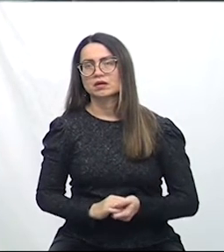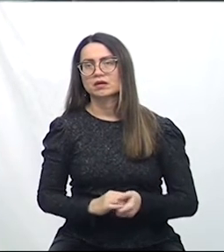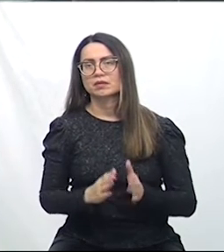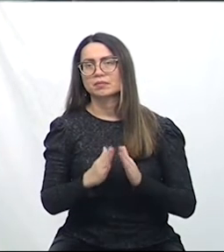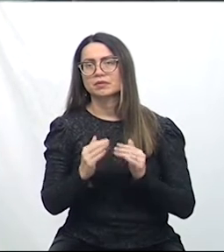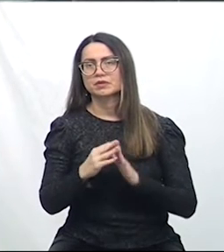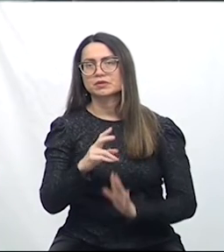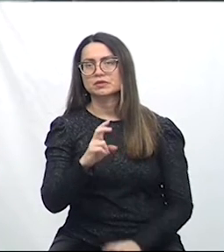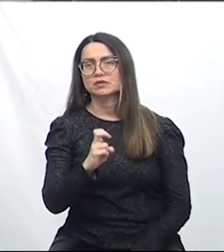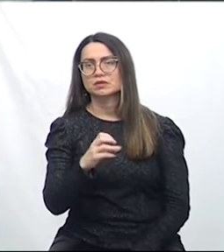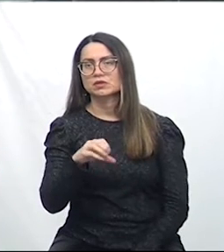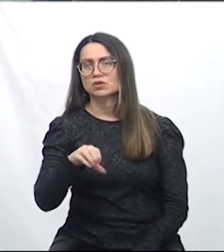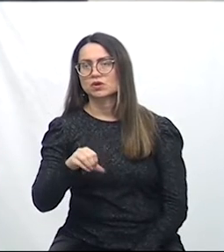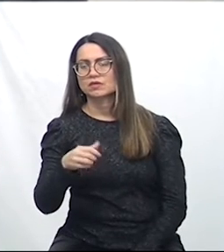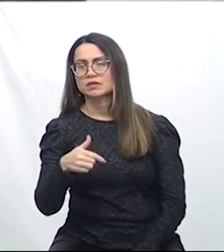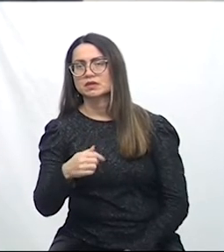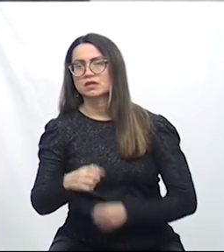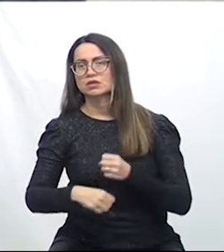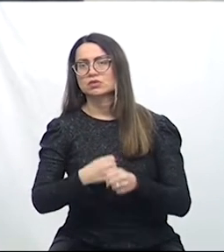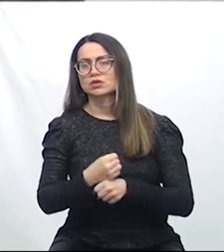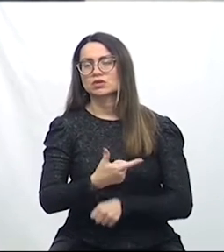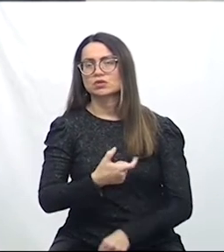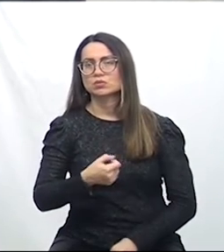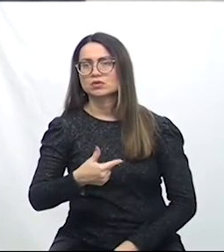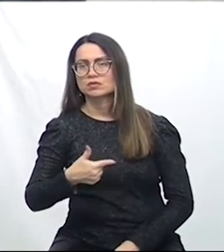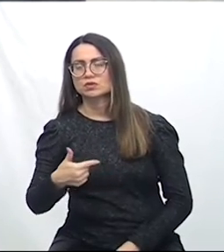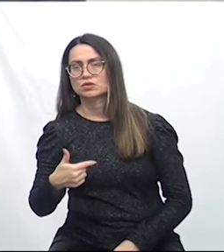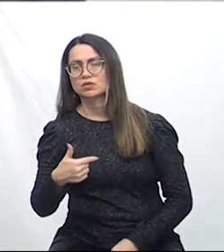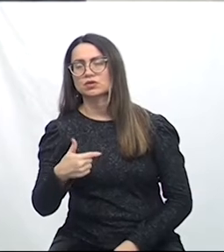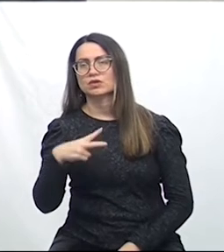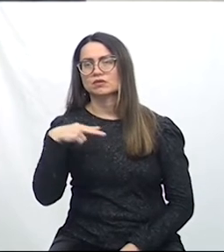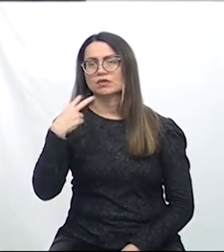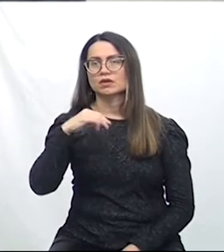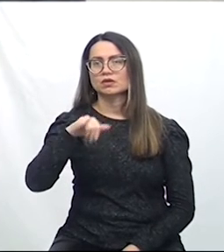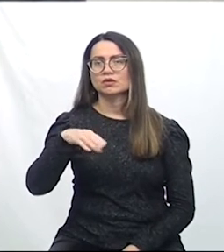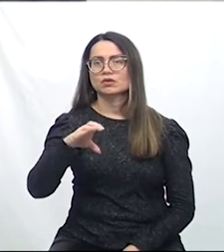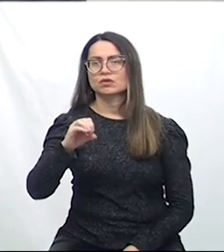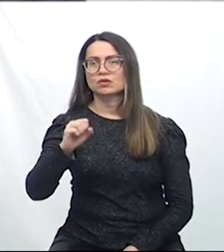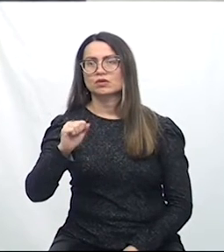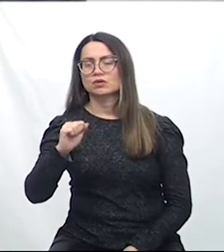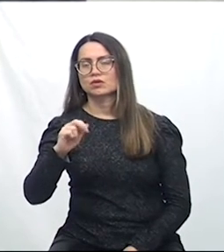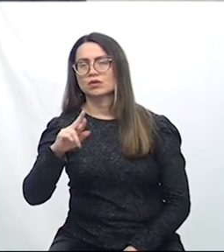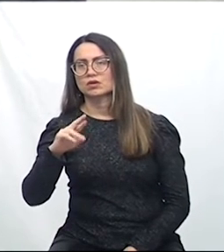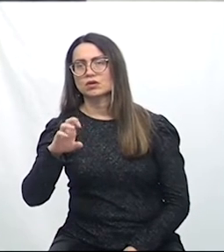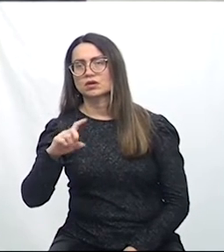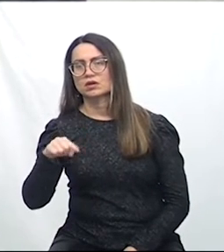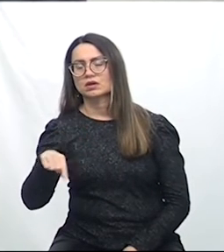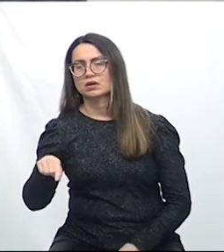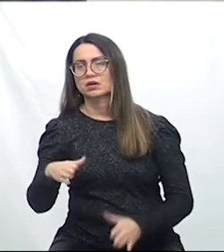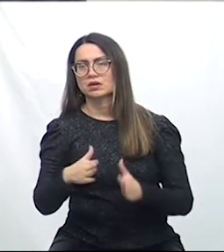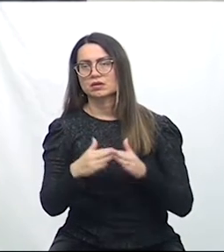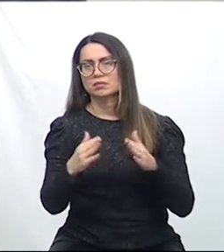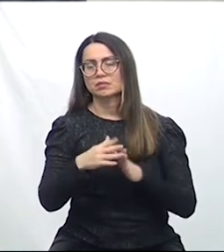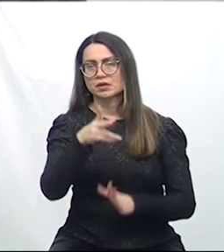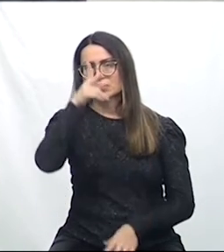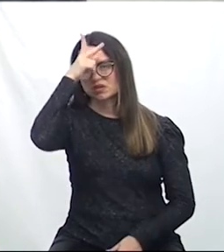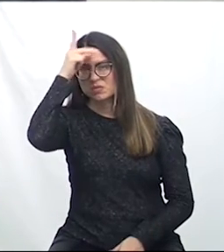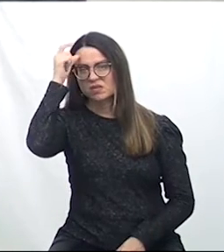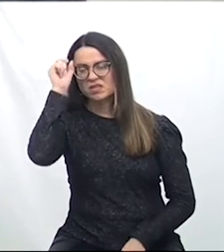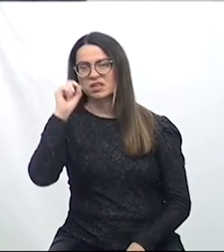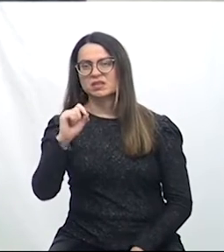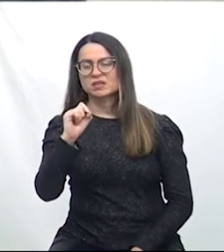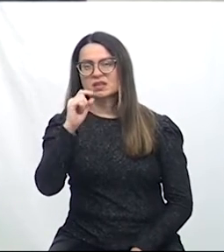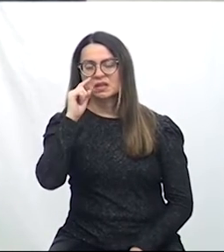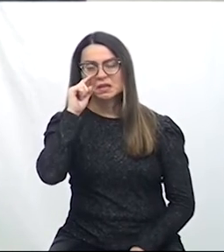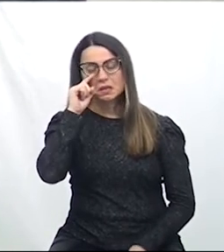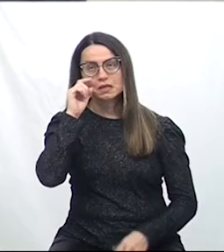Requerimento 597-2022, autor vereador Juarez de Jesus, envio de expediente ao chefe do Poder Executivo requerendo informações